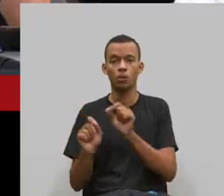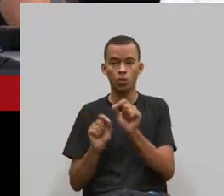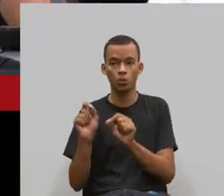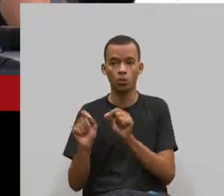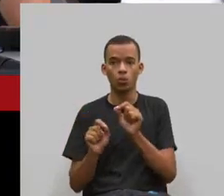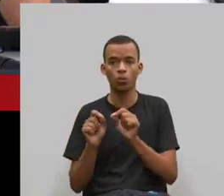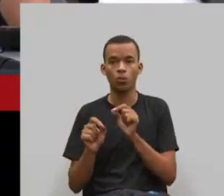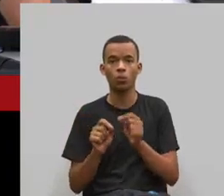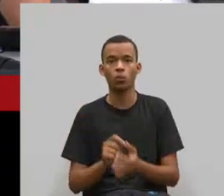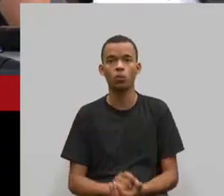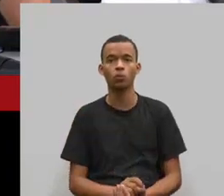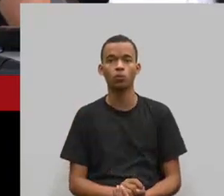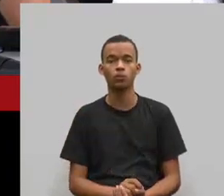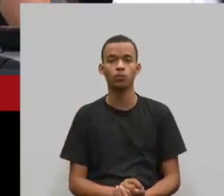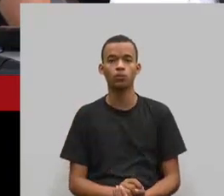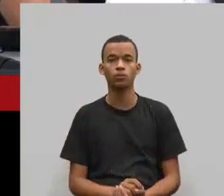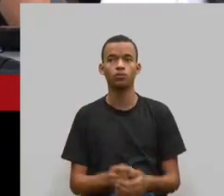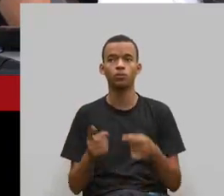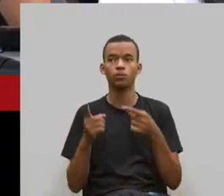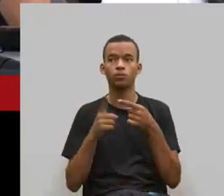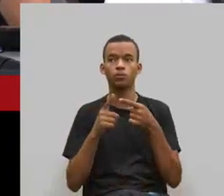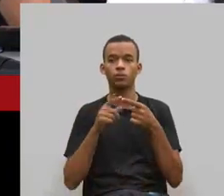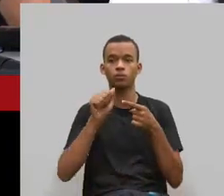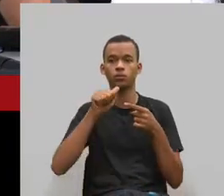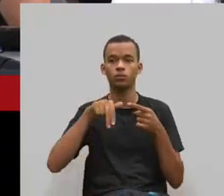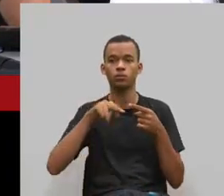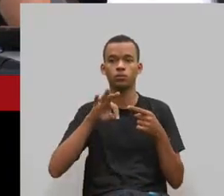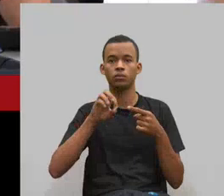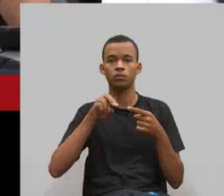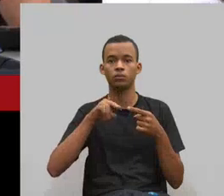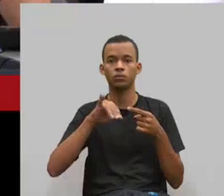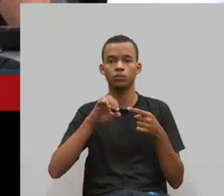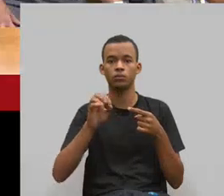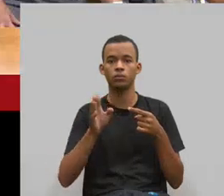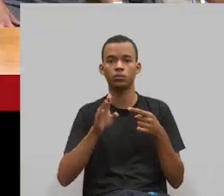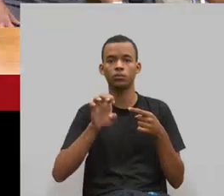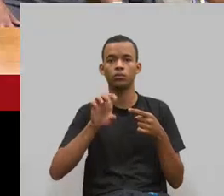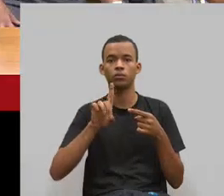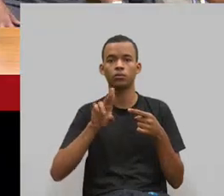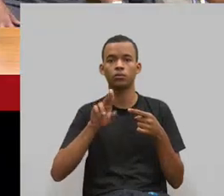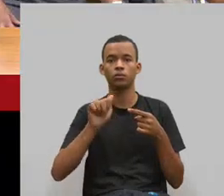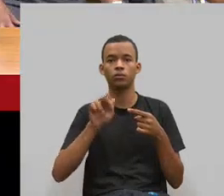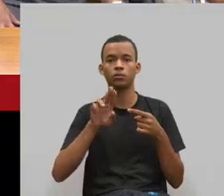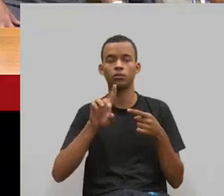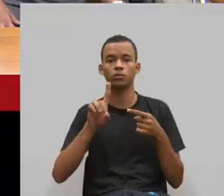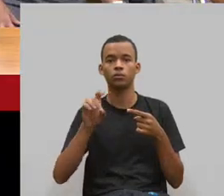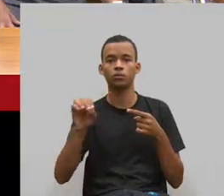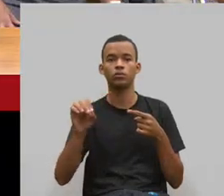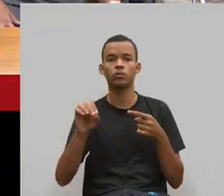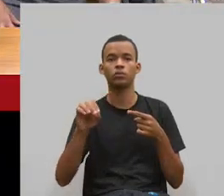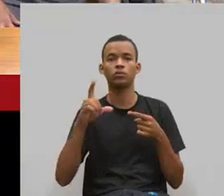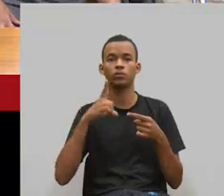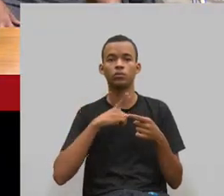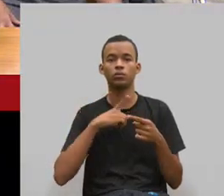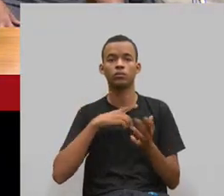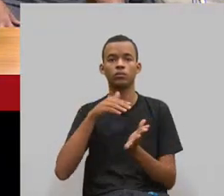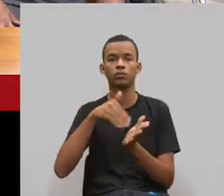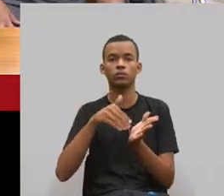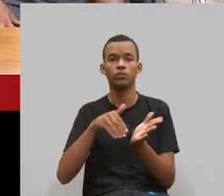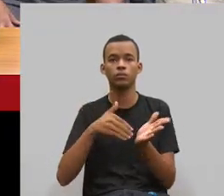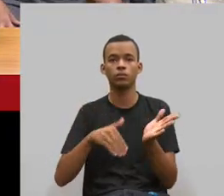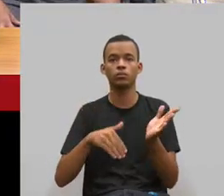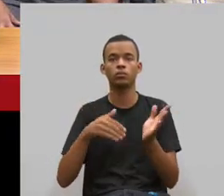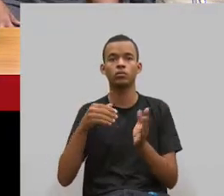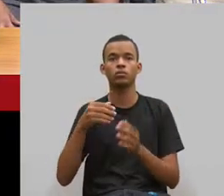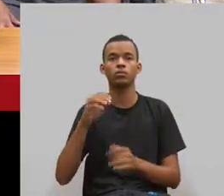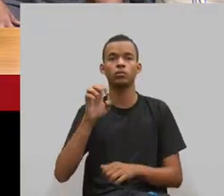convidados Antônio Eduardo Viana Miranda subsecretário secretaria de esportes Secretaria de Estado